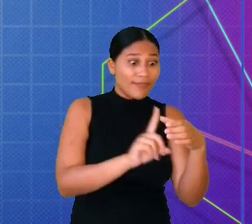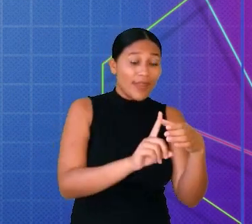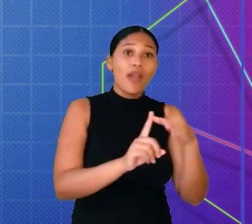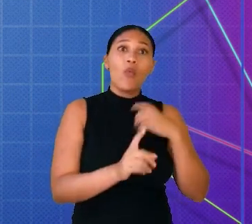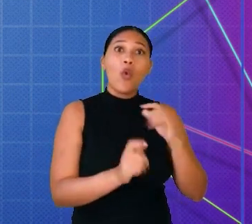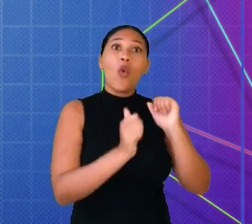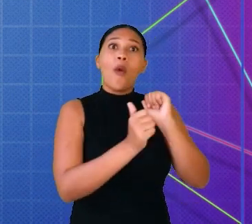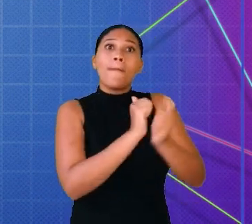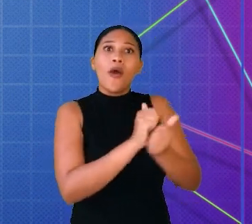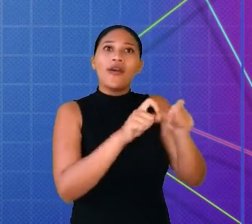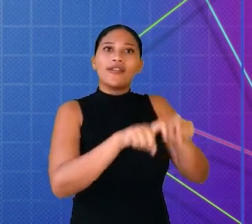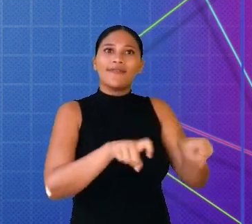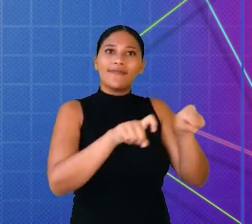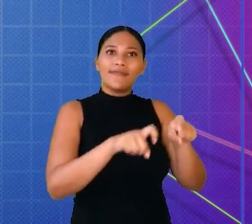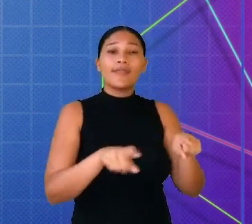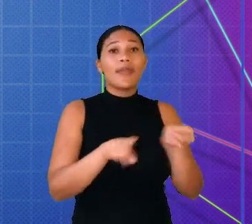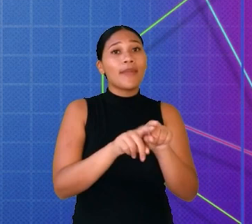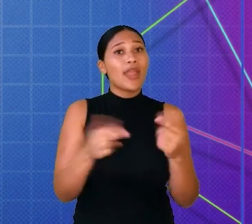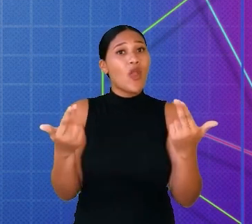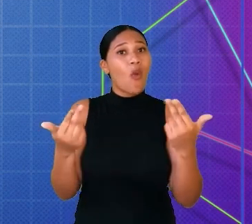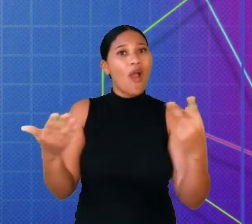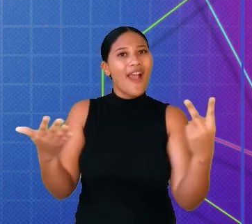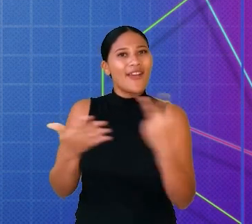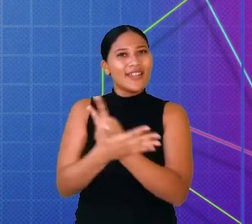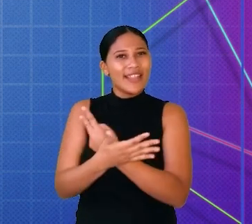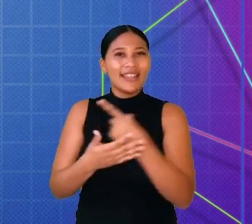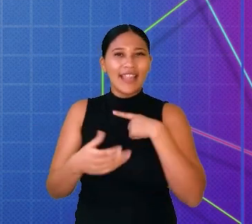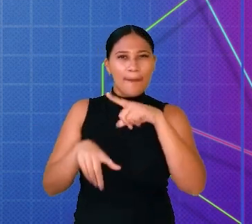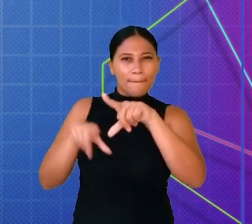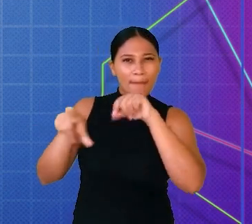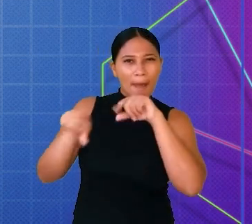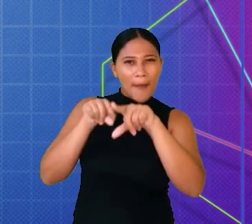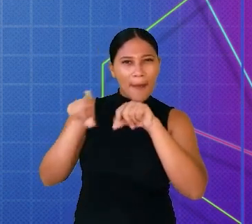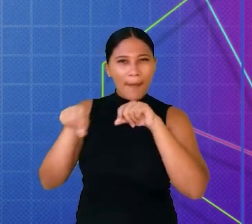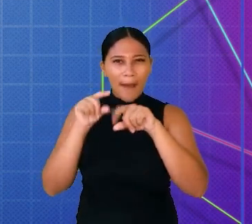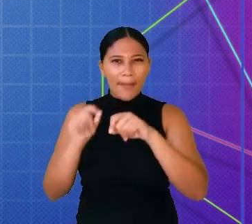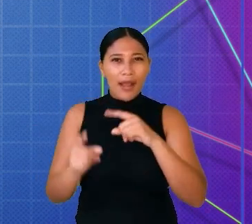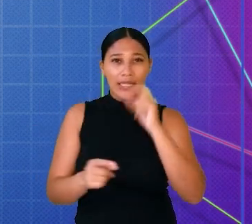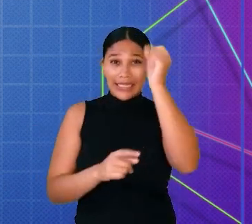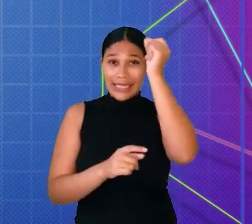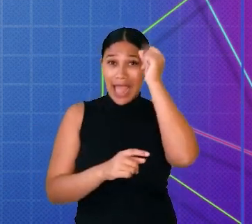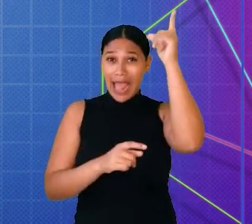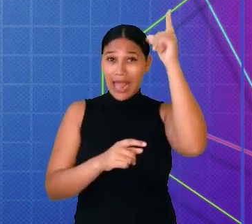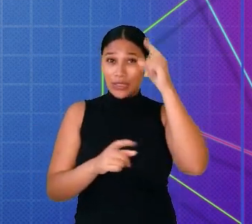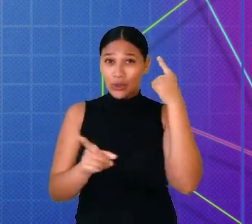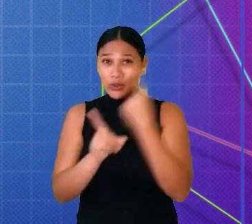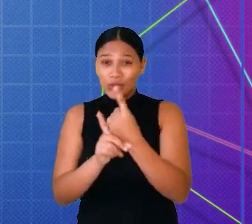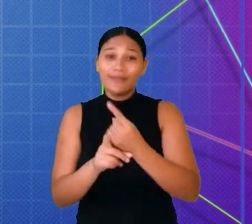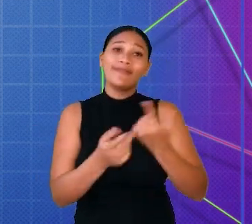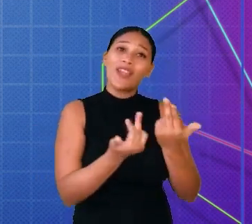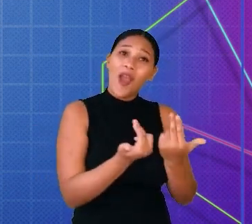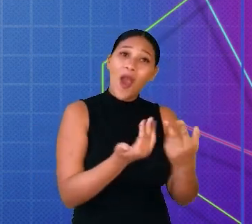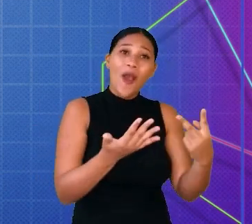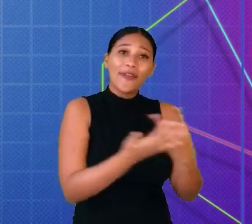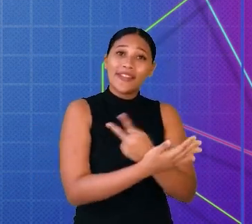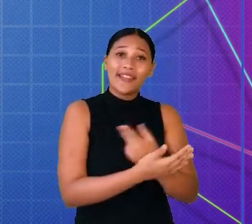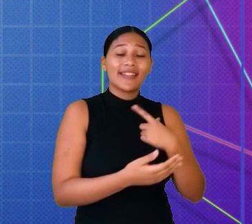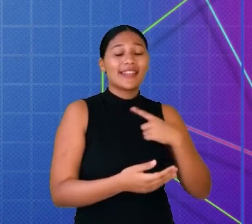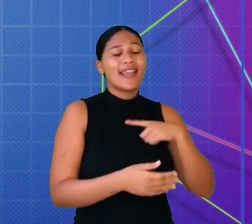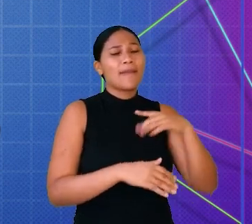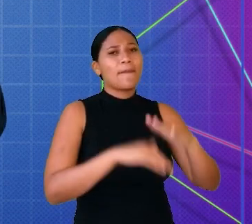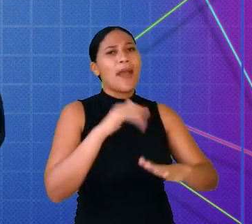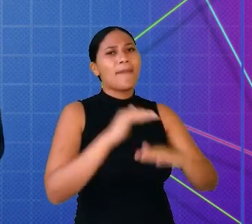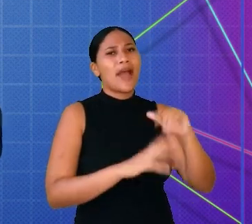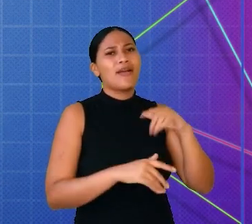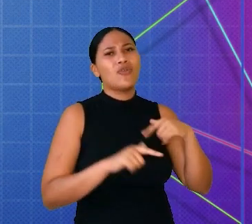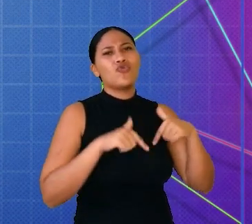parte de times de esportes. E da mesma forma que no futebol acontecem peneiras para encontrar possíveis talentos, dentro dos esportes essa